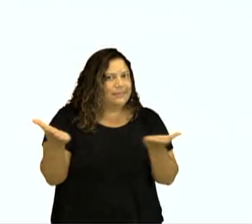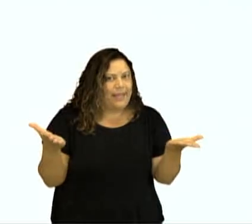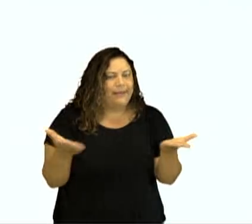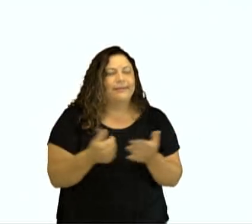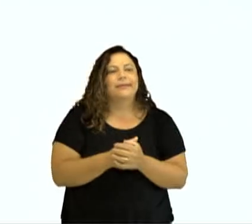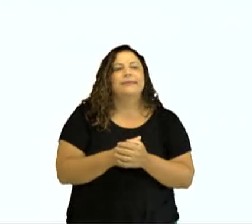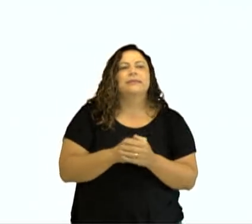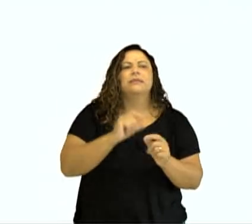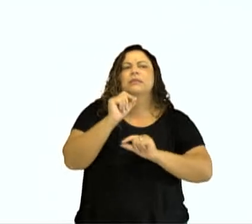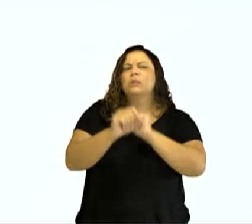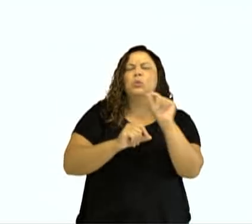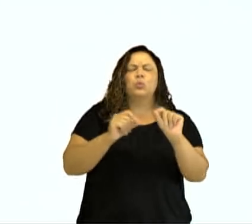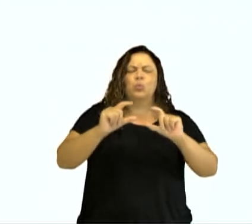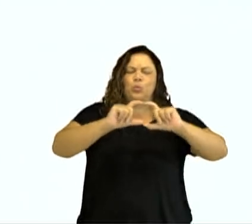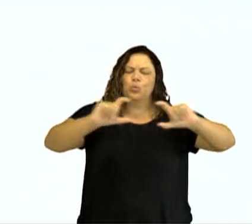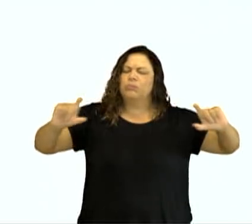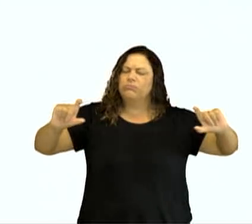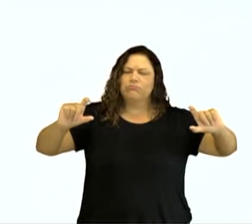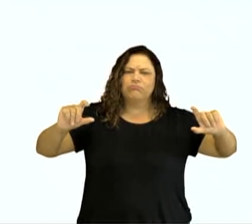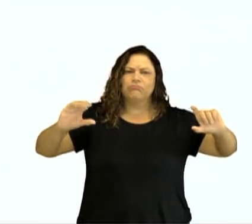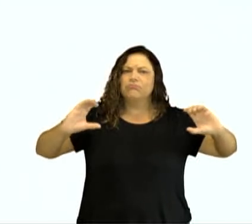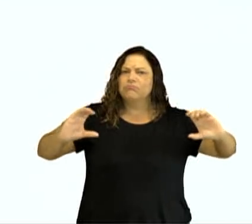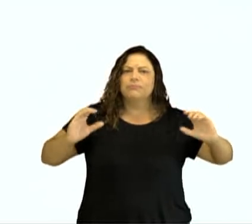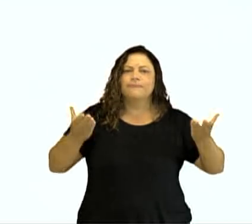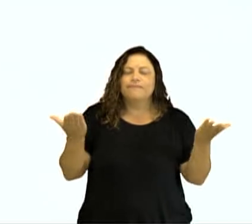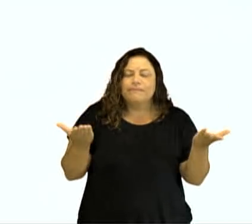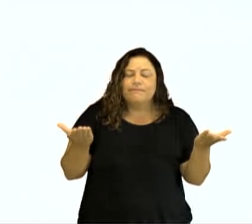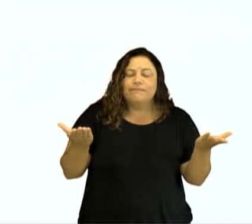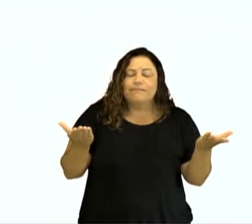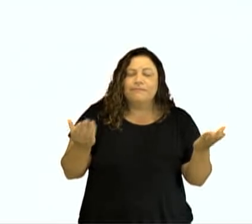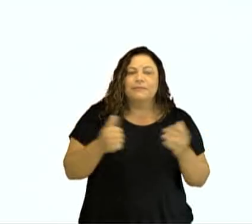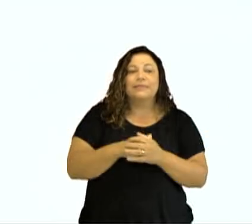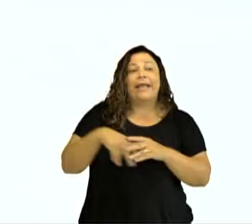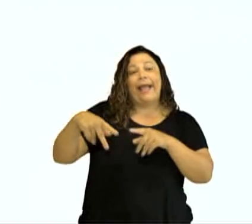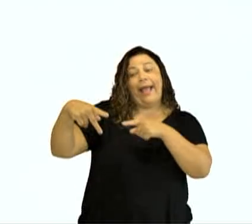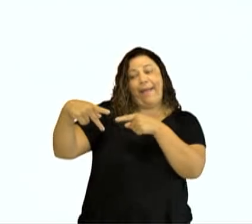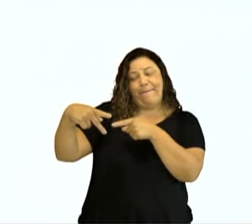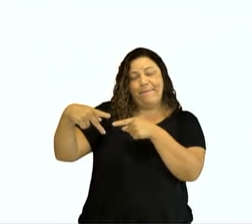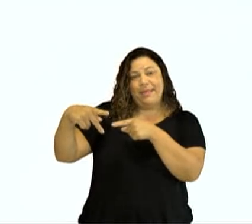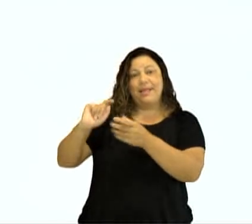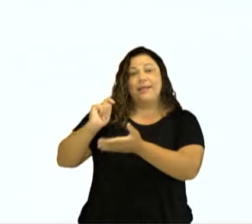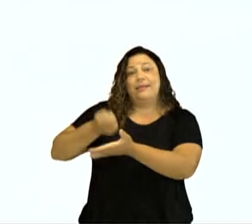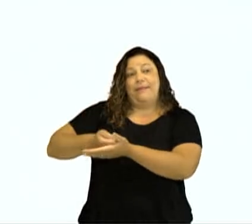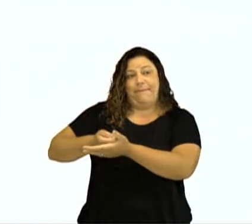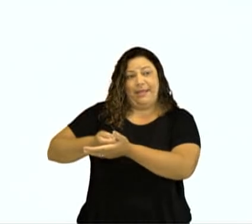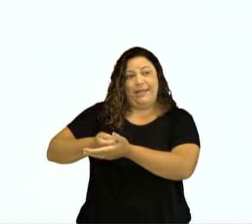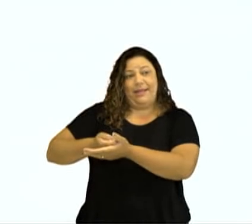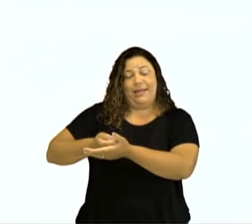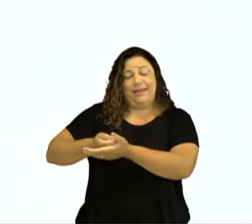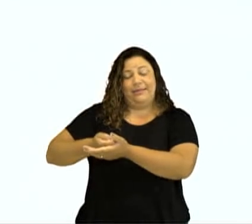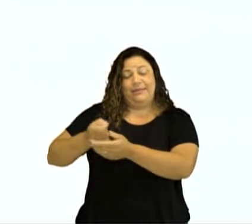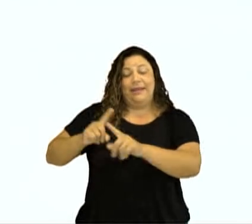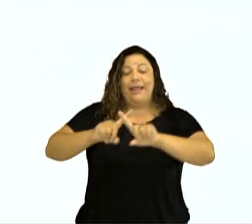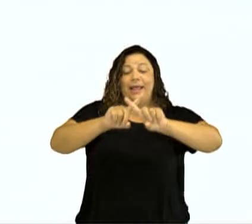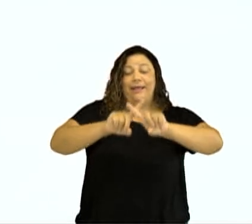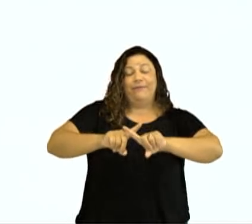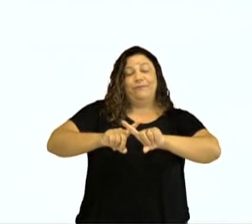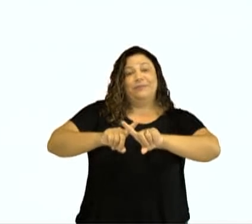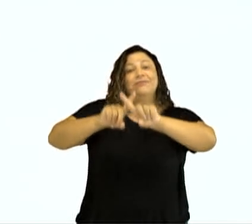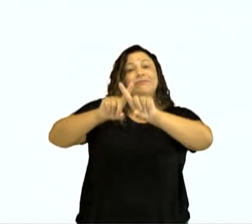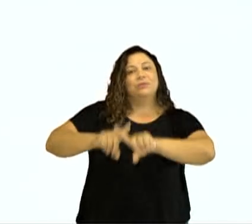a expressão que nos fornece o valor a ser cobrado, P, em função da quantidade vendida,